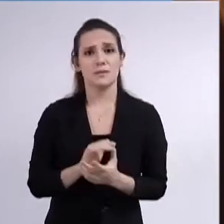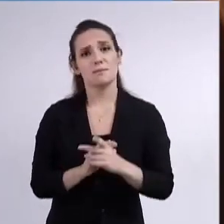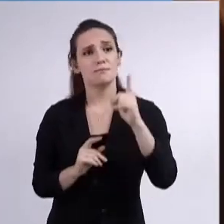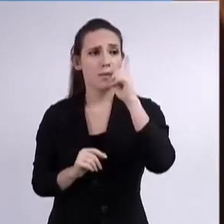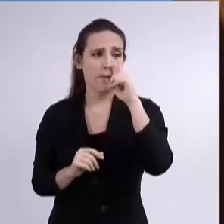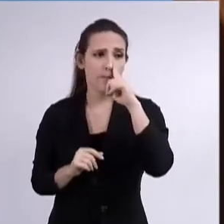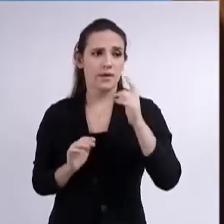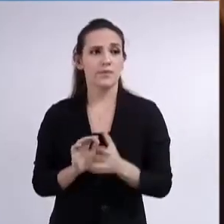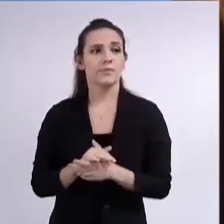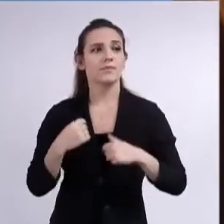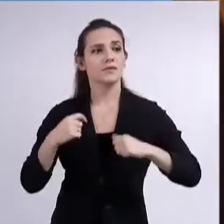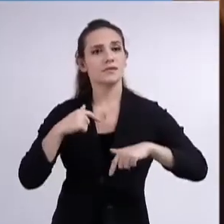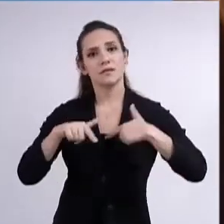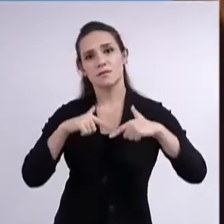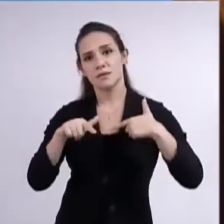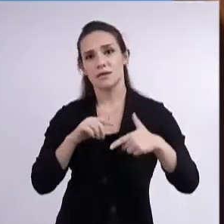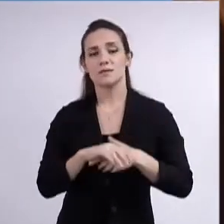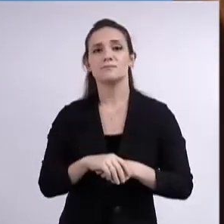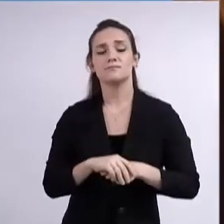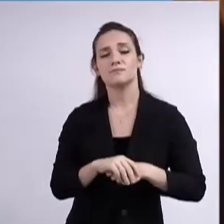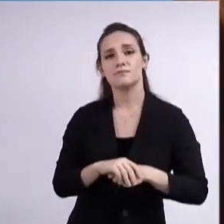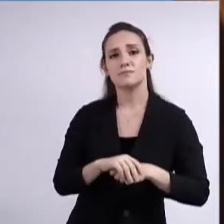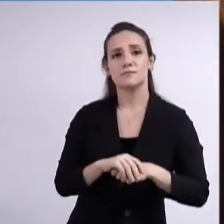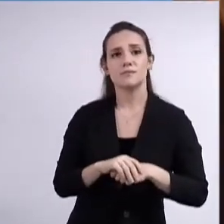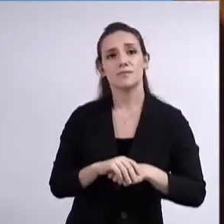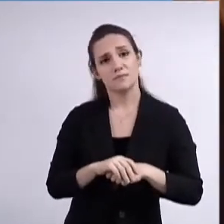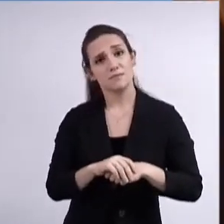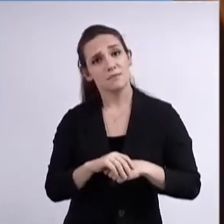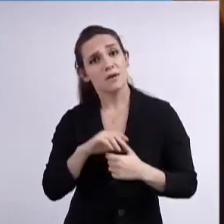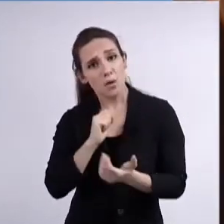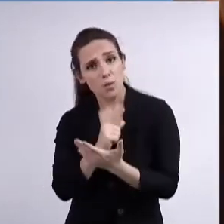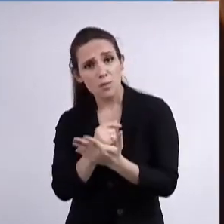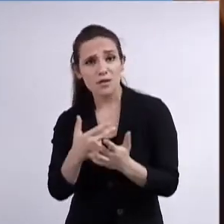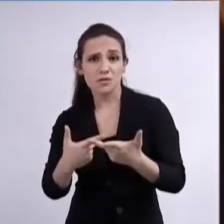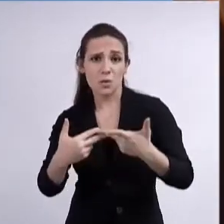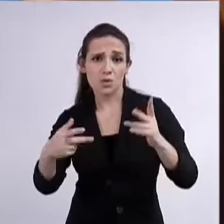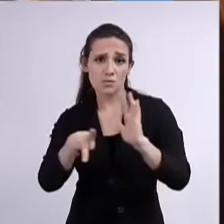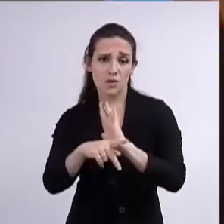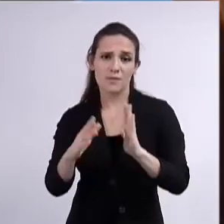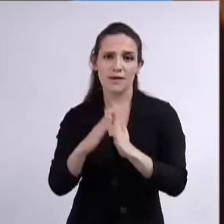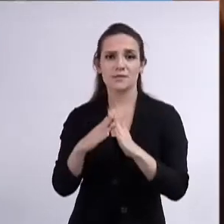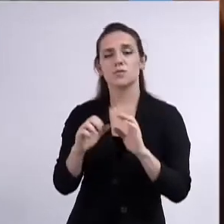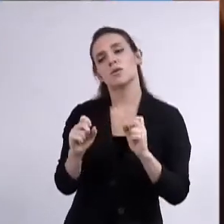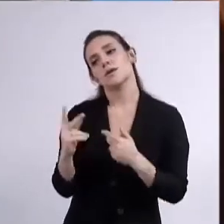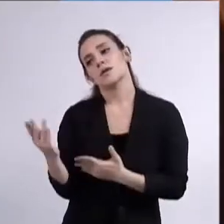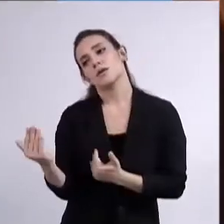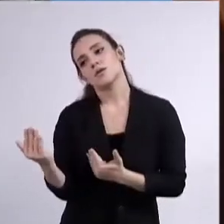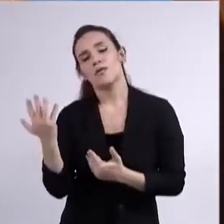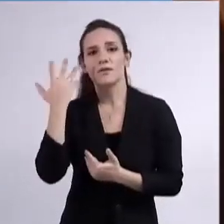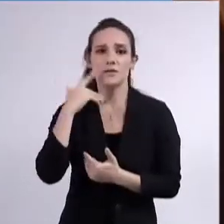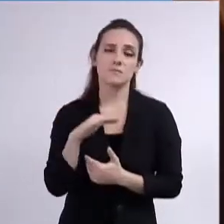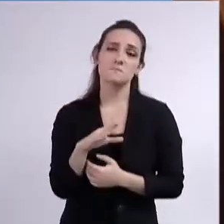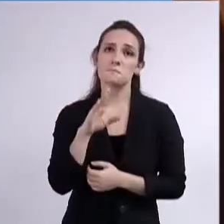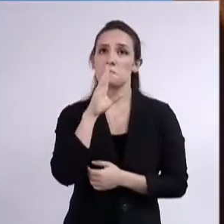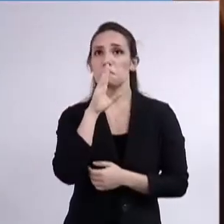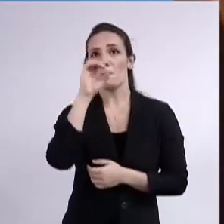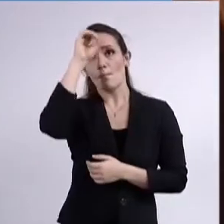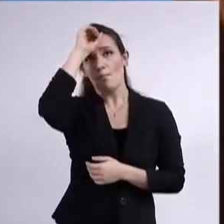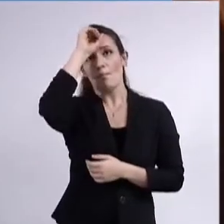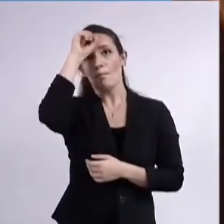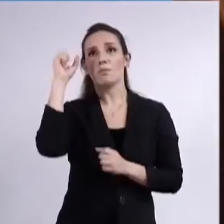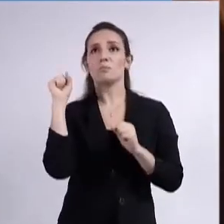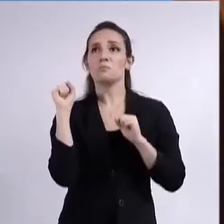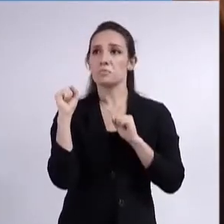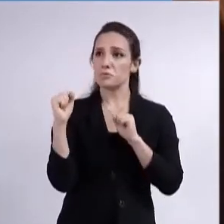buscando trabalhar para trazer o pão de cada dia, essa criança, esse pré-adolescente fica aleatoriamente sendo presa fácil de